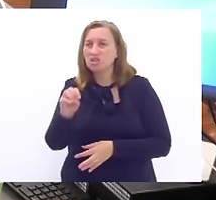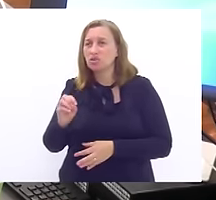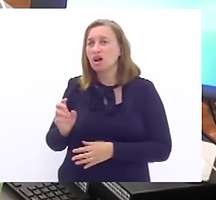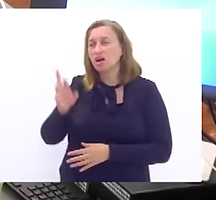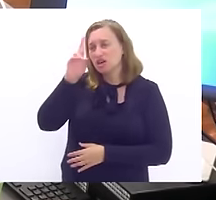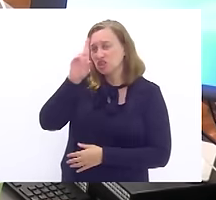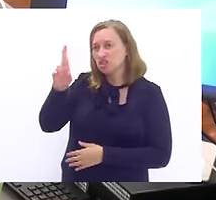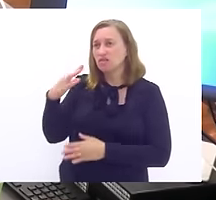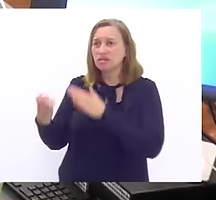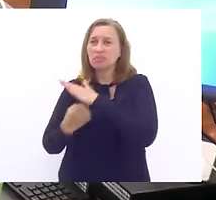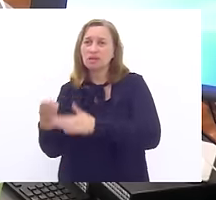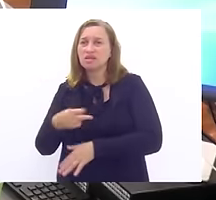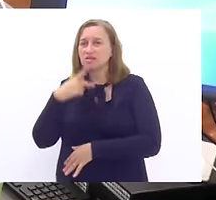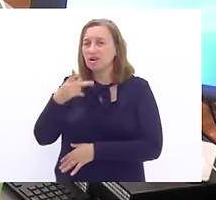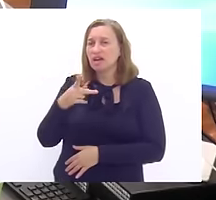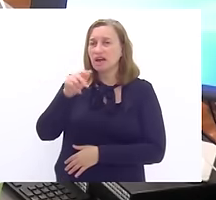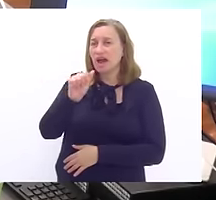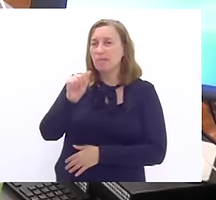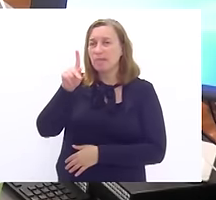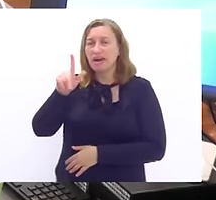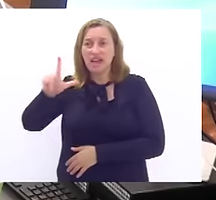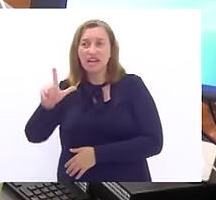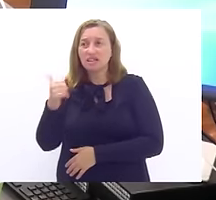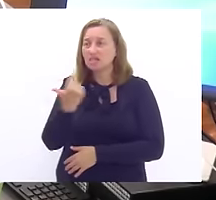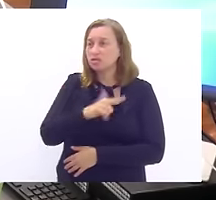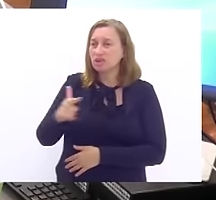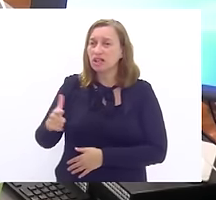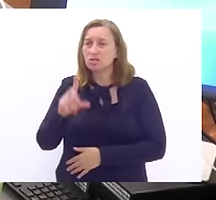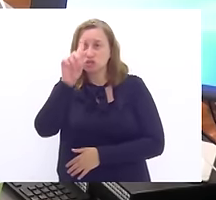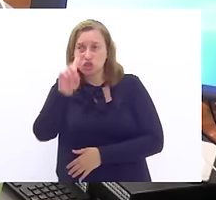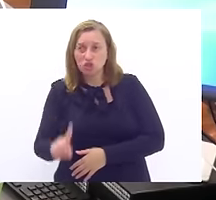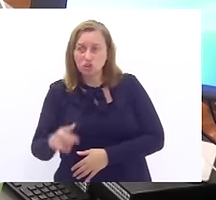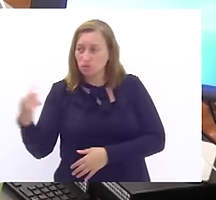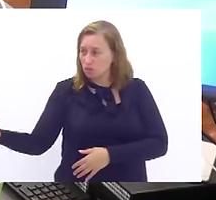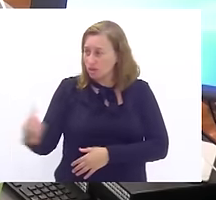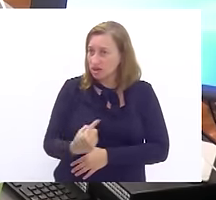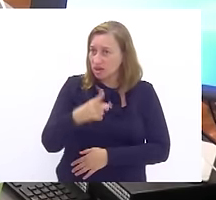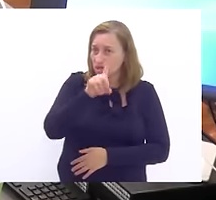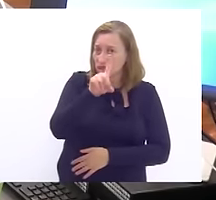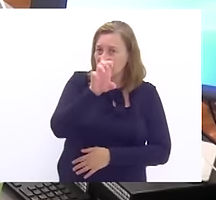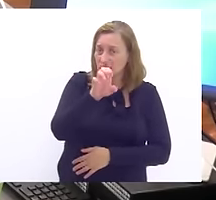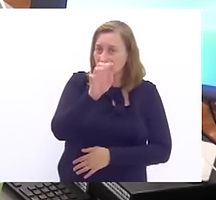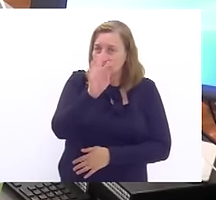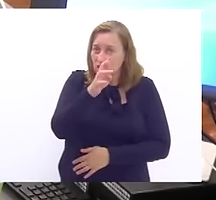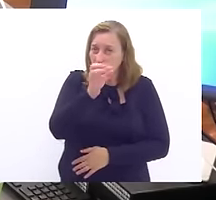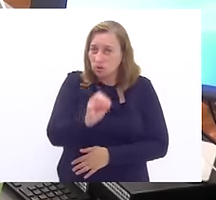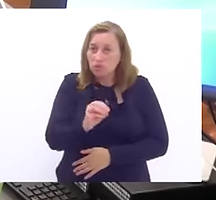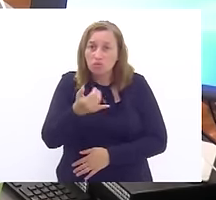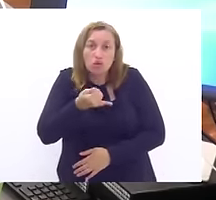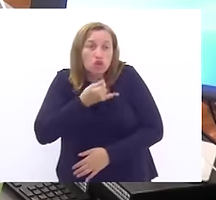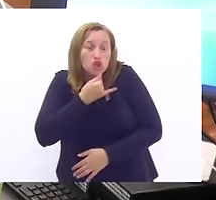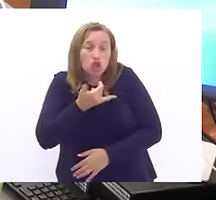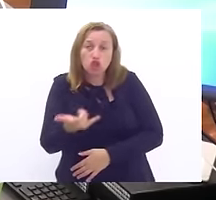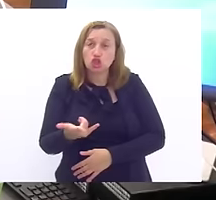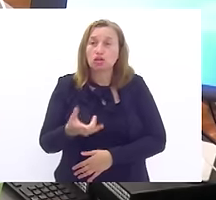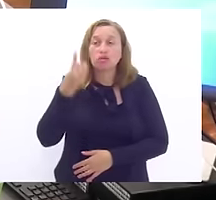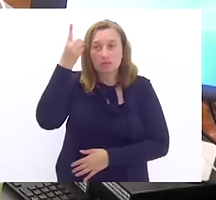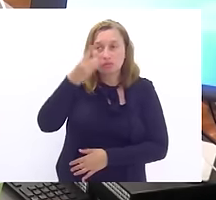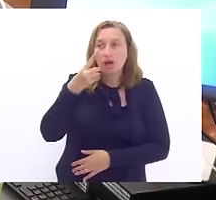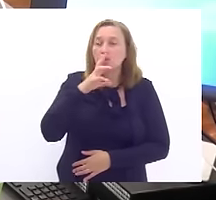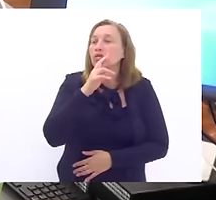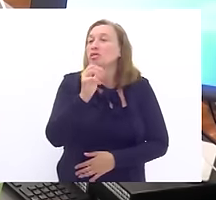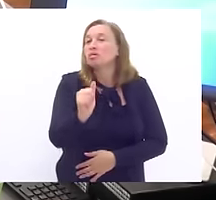diz que a pele não tem reboque e o diretor do Detran veio aqui e ficou chateado com o deputado Rodrigo Amorim